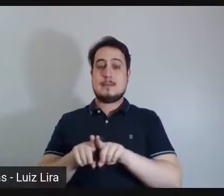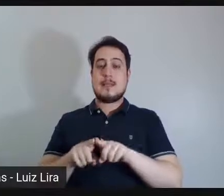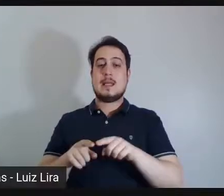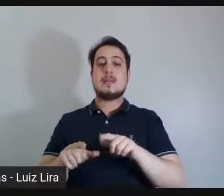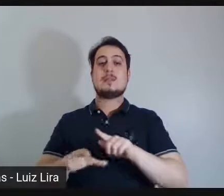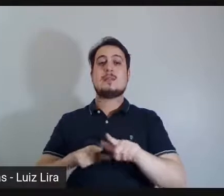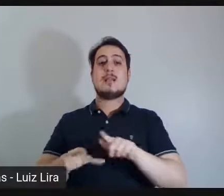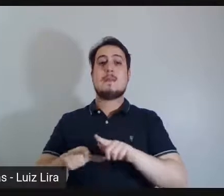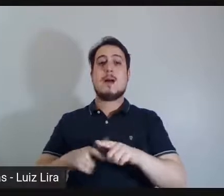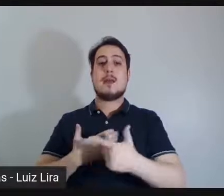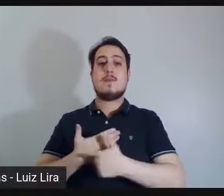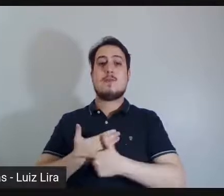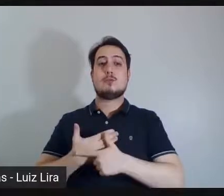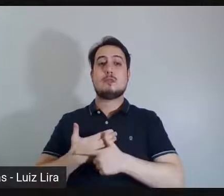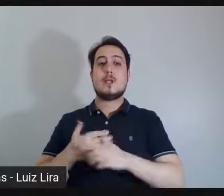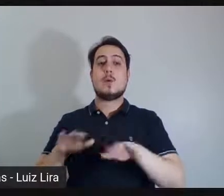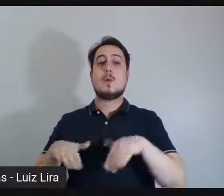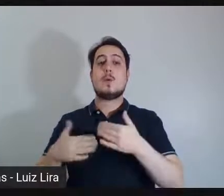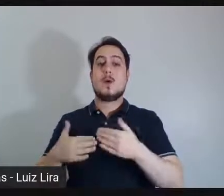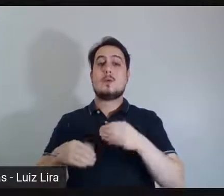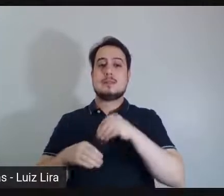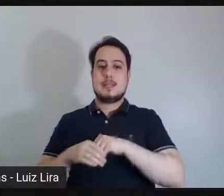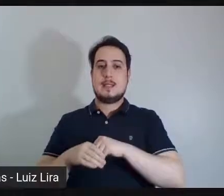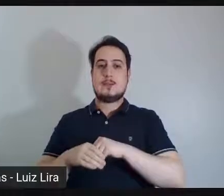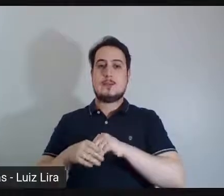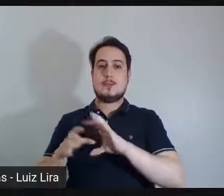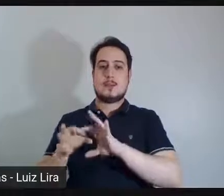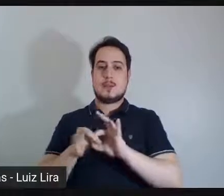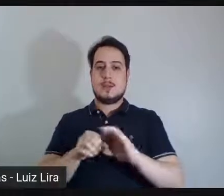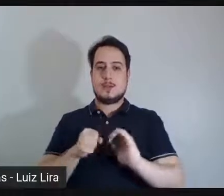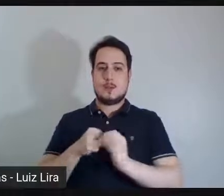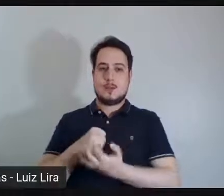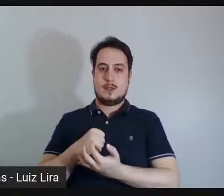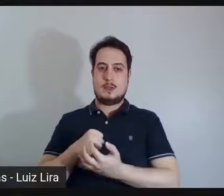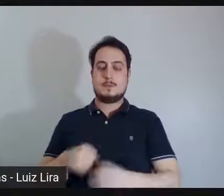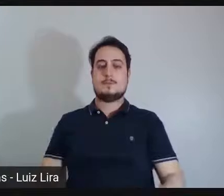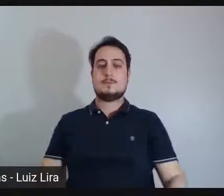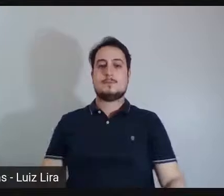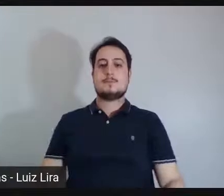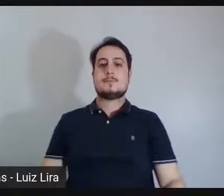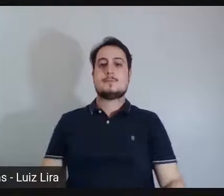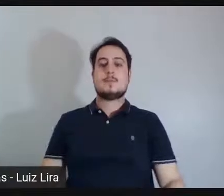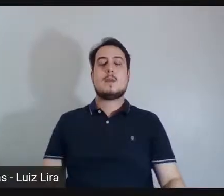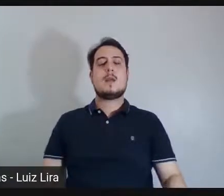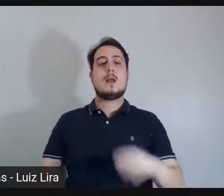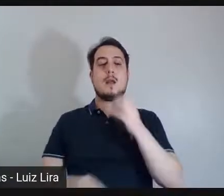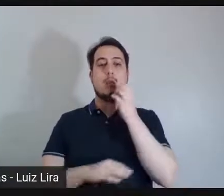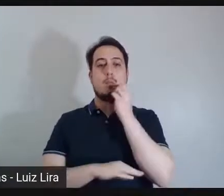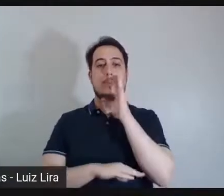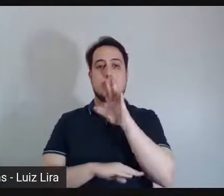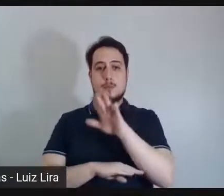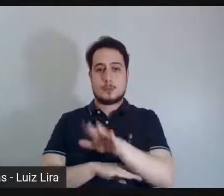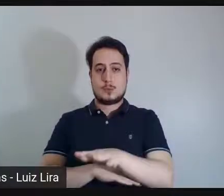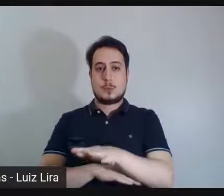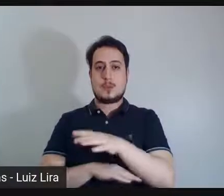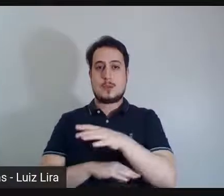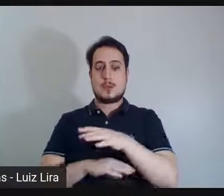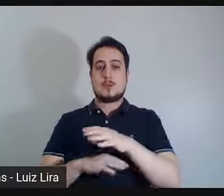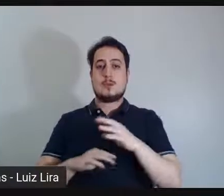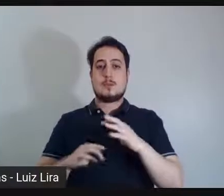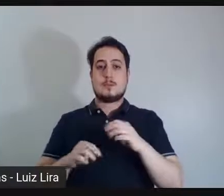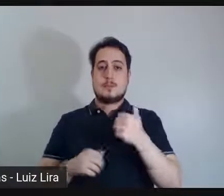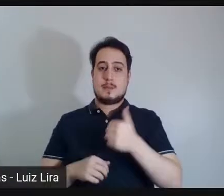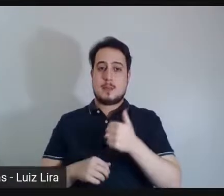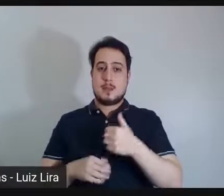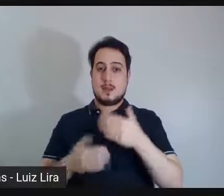dele nesse contexto. Boa tarde, Daniel. Boa tarde, minha amiga Andréia. Primeiramente,